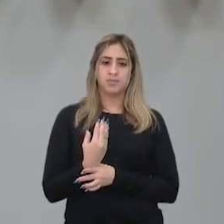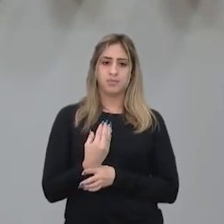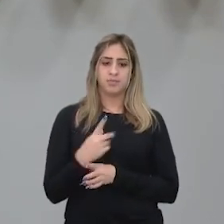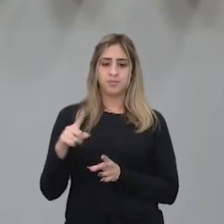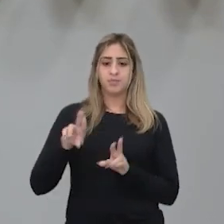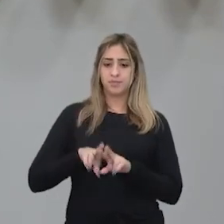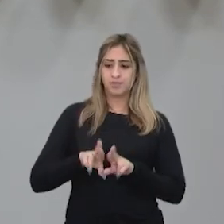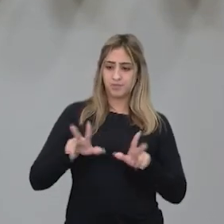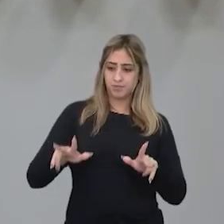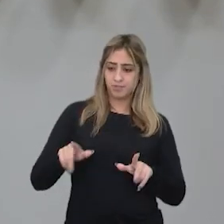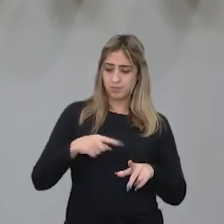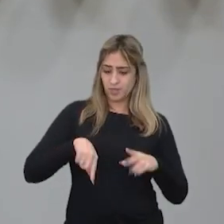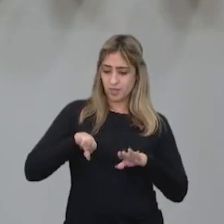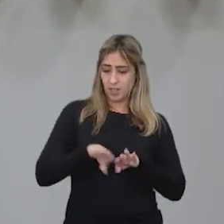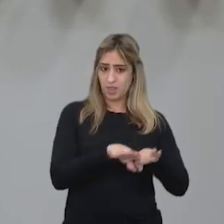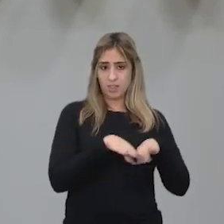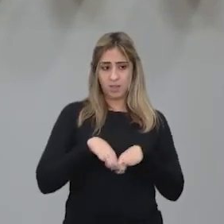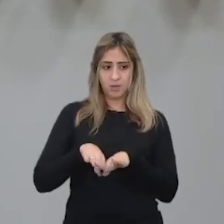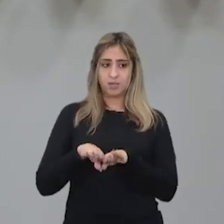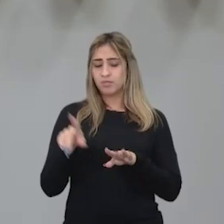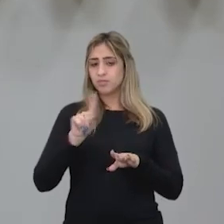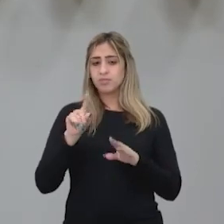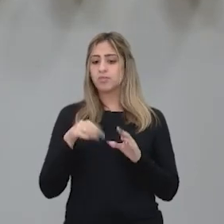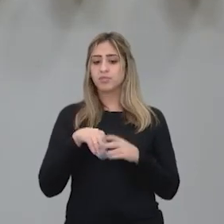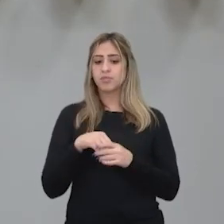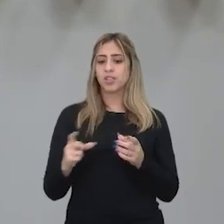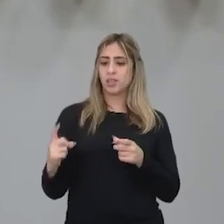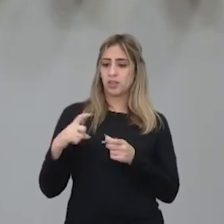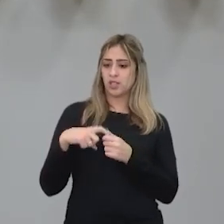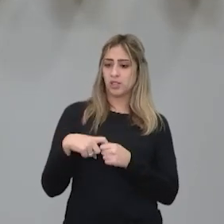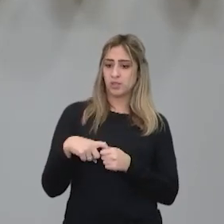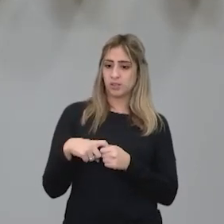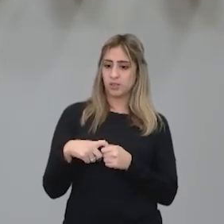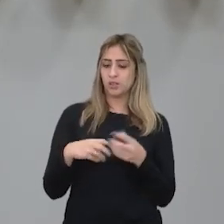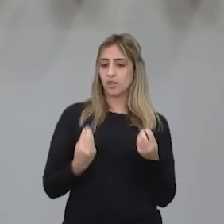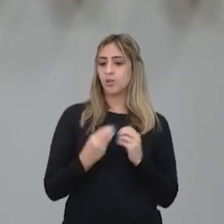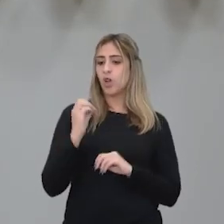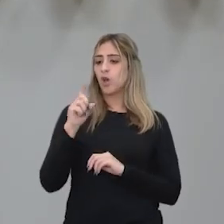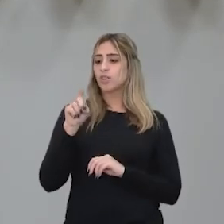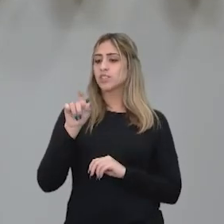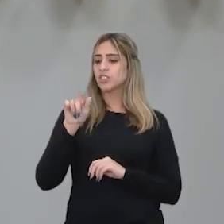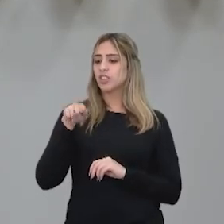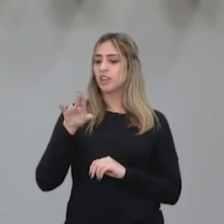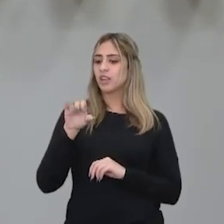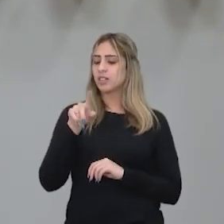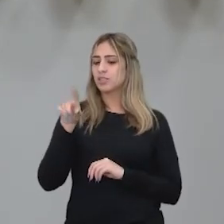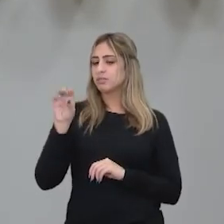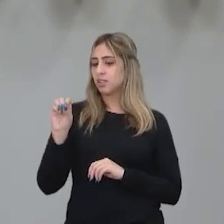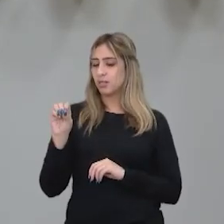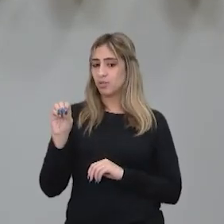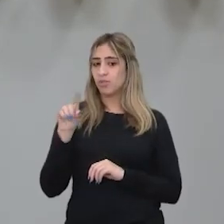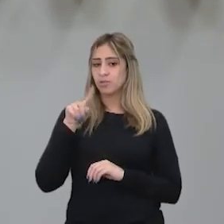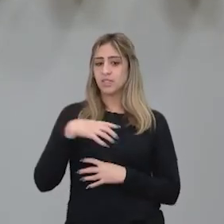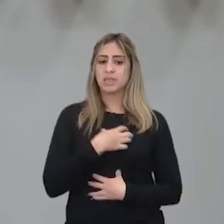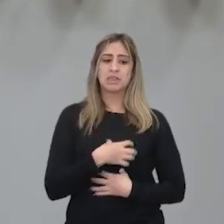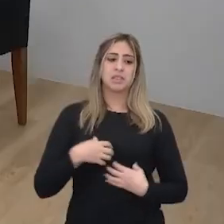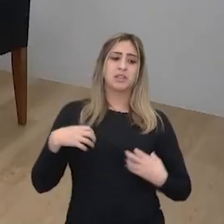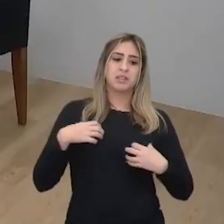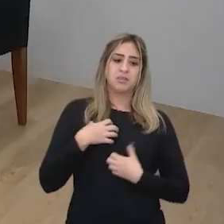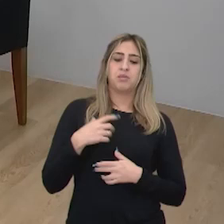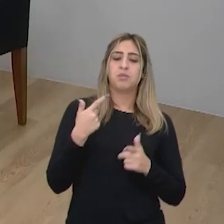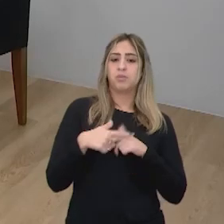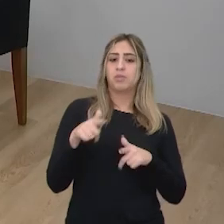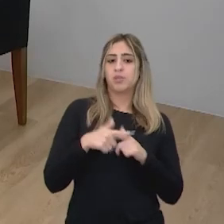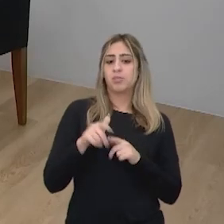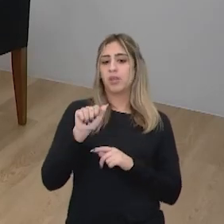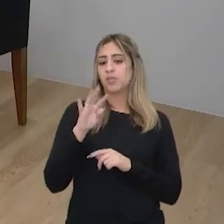essa diferença desse equilíbrio não seja retomado, nem que seja com oxigenação, caso você esteja passando mal por problemas